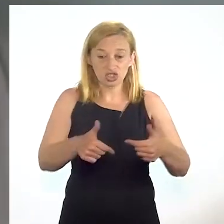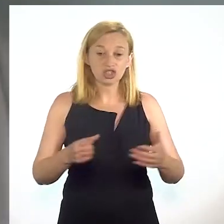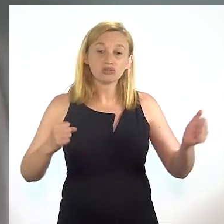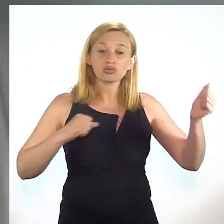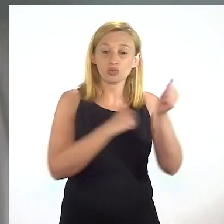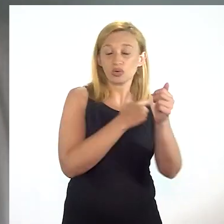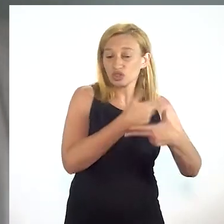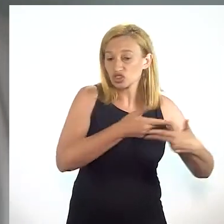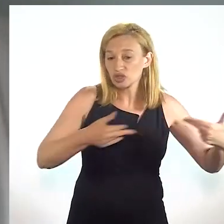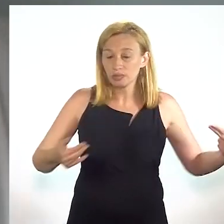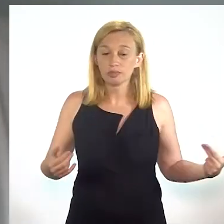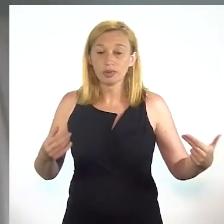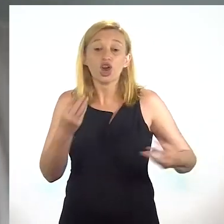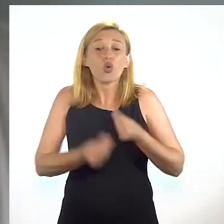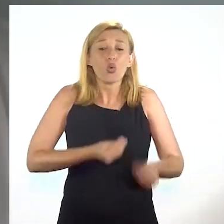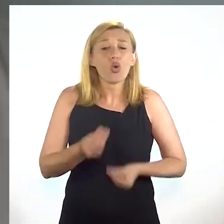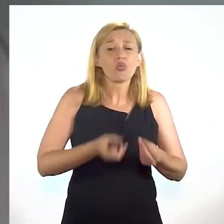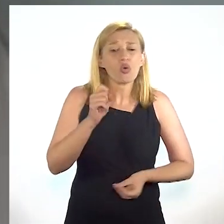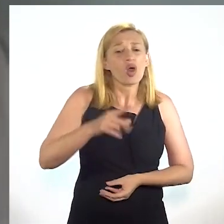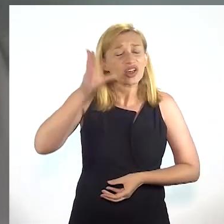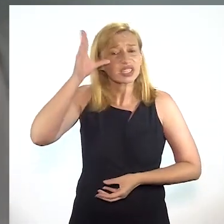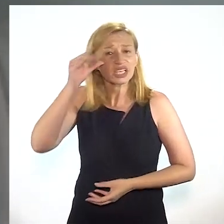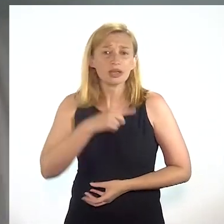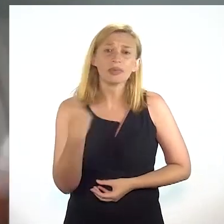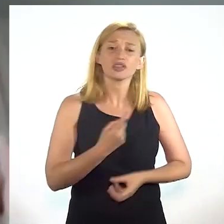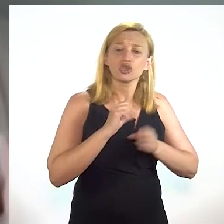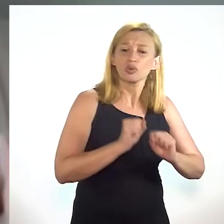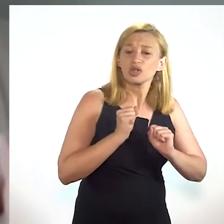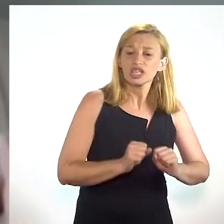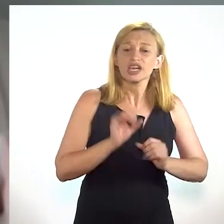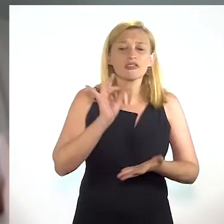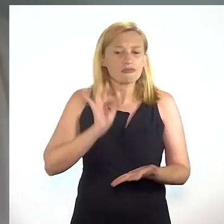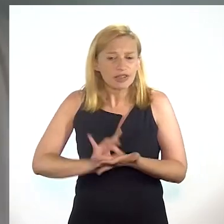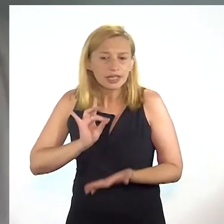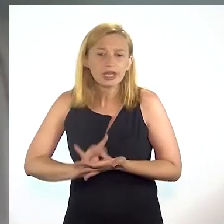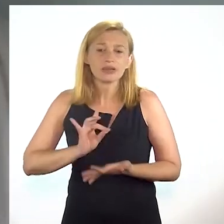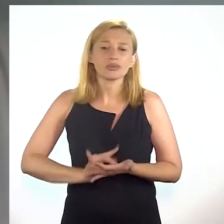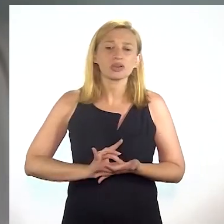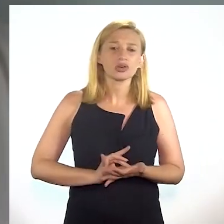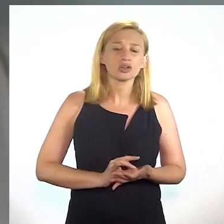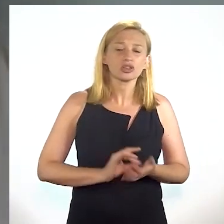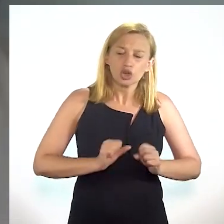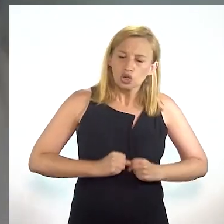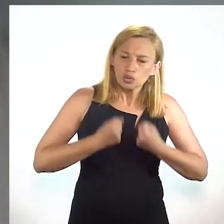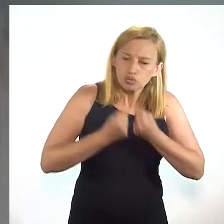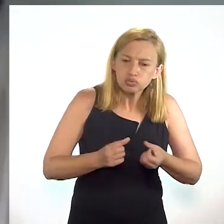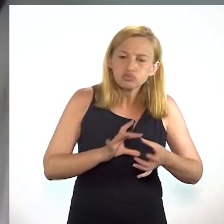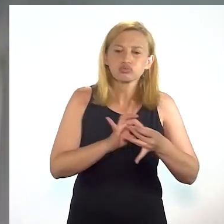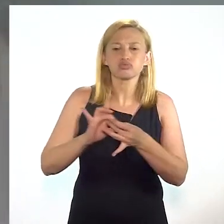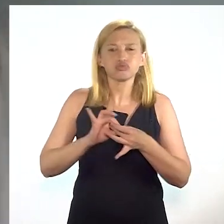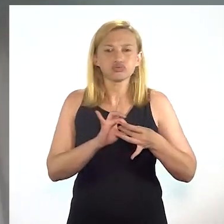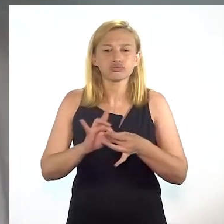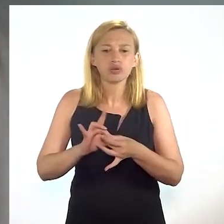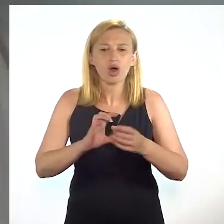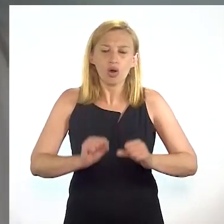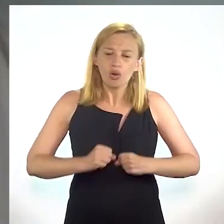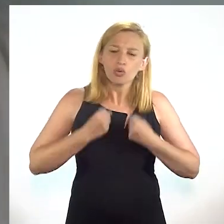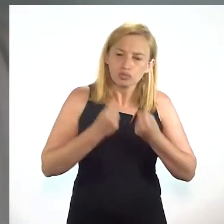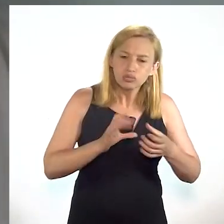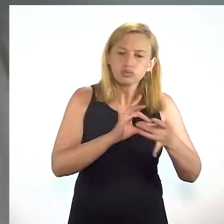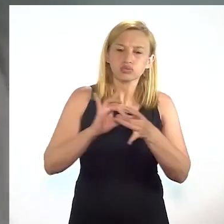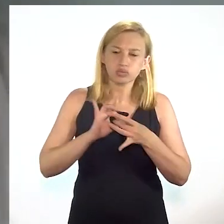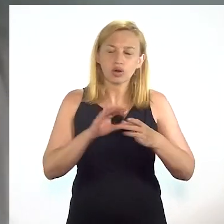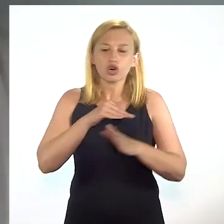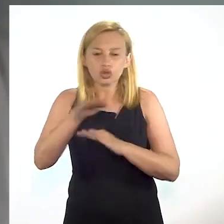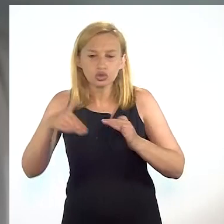perfis que são negócios de impacto e como isso é interessante para a gente poder justamente unir forças, né?